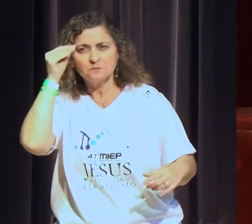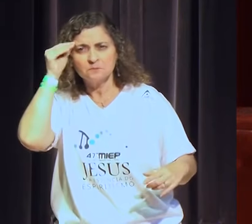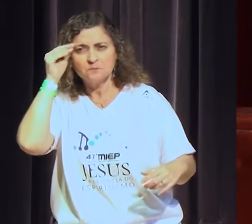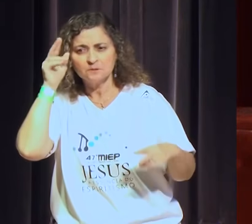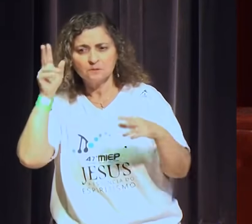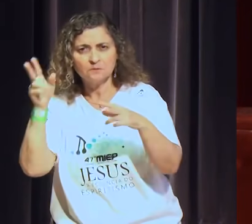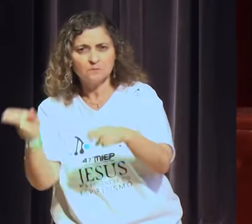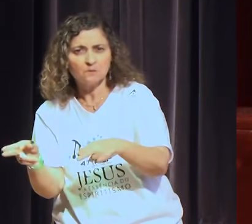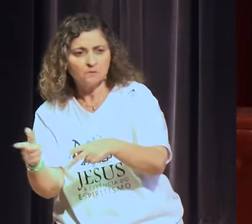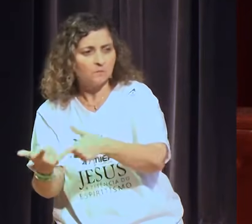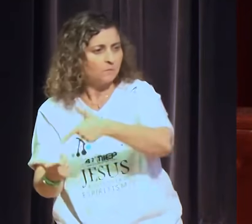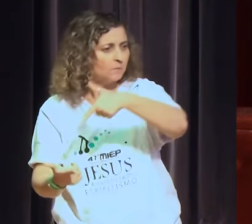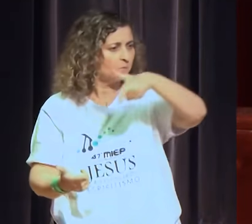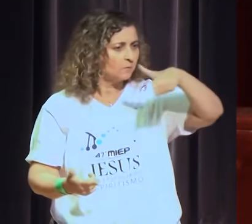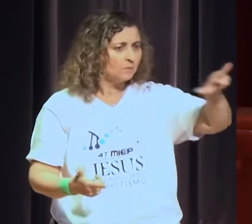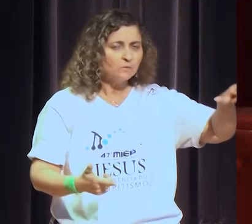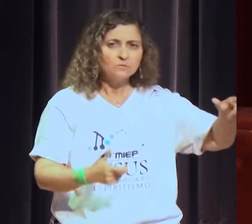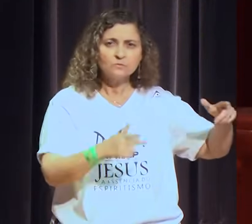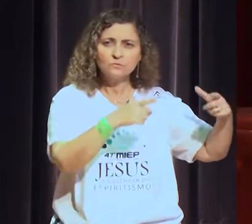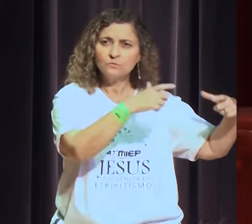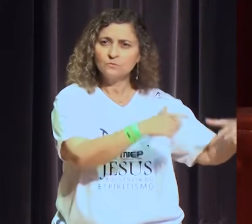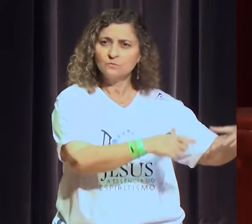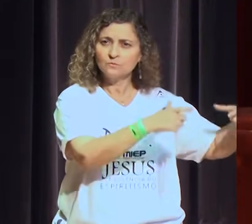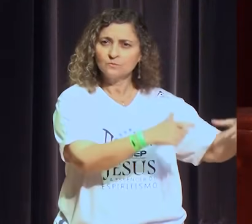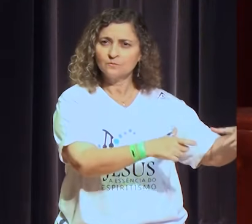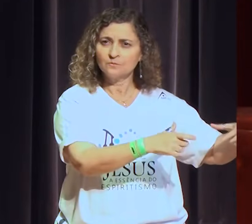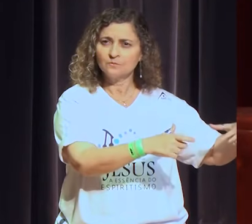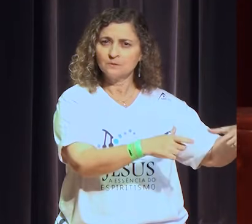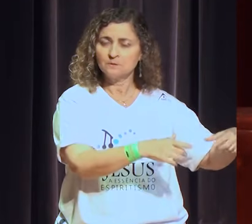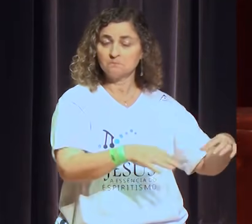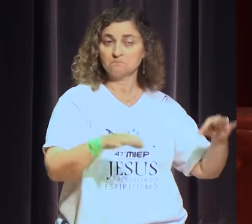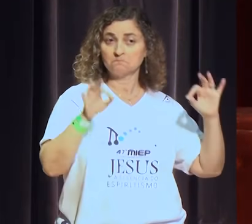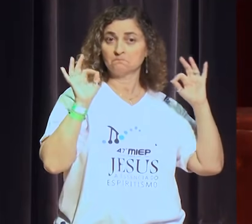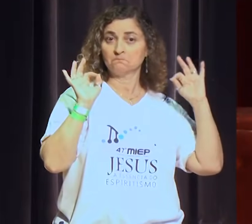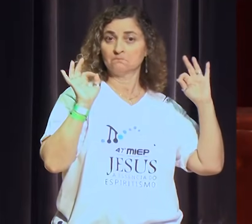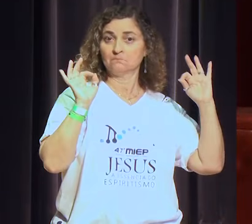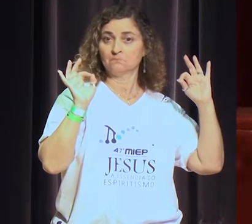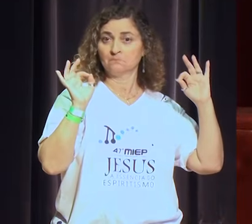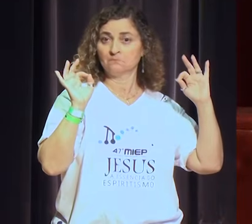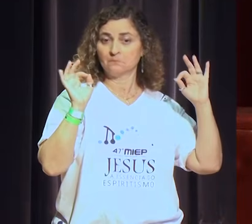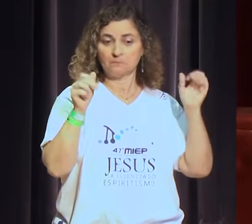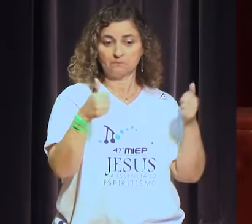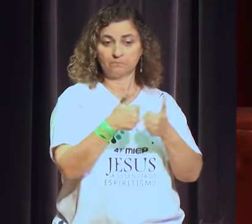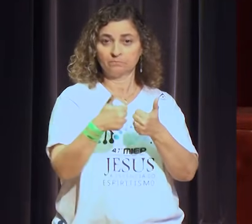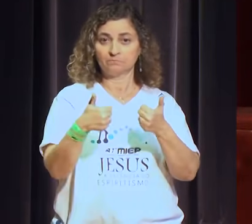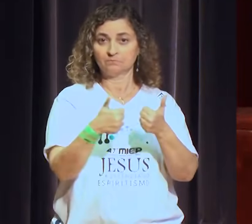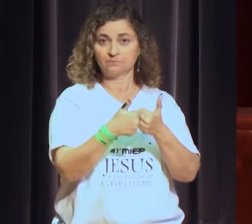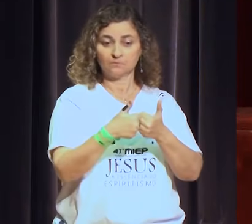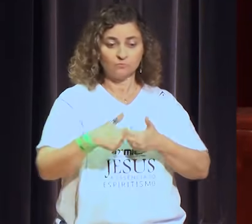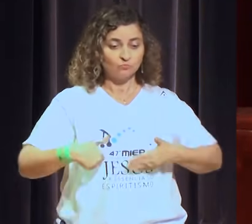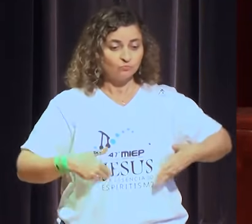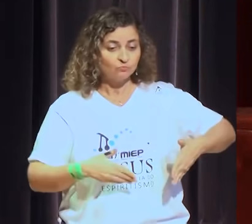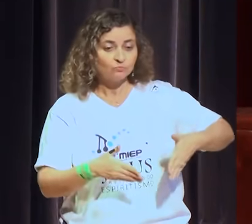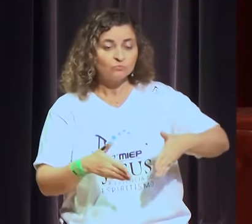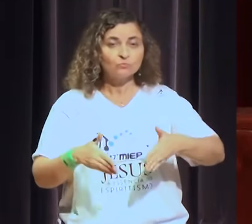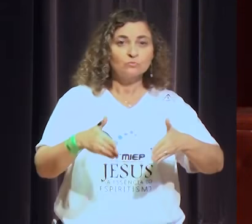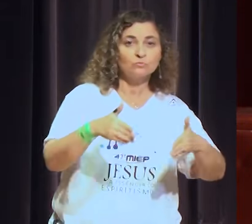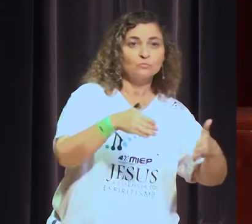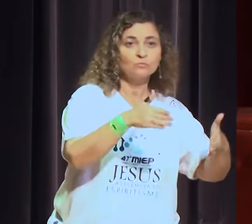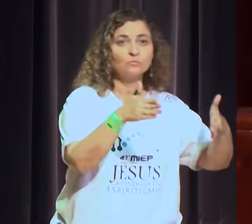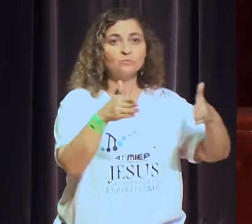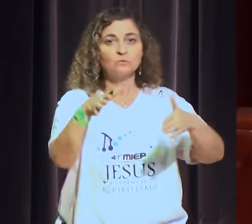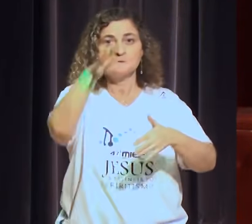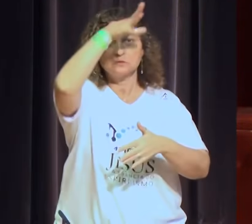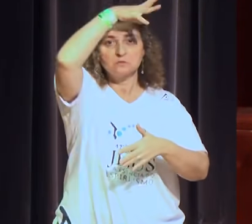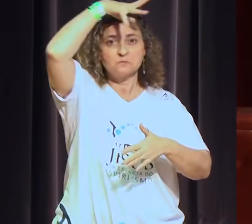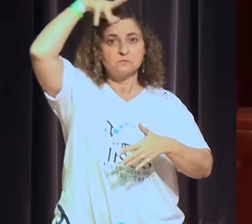Você quer que esse indivíduo tenha uma experiência religiosa de alguém que mora, os privilegiados, que mora